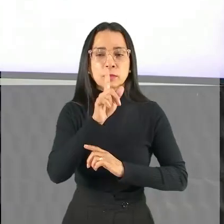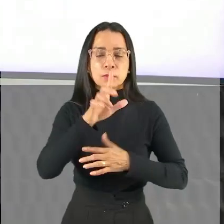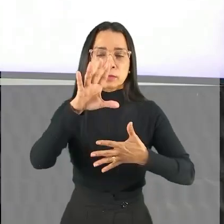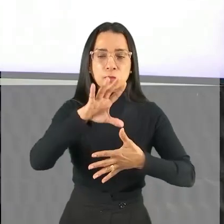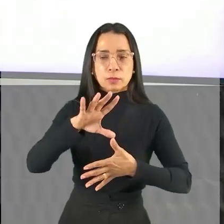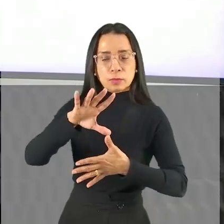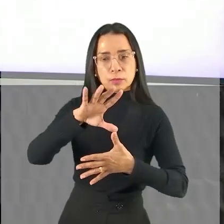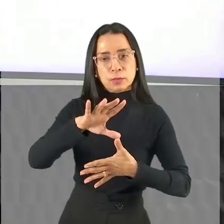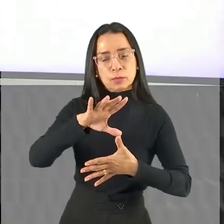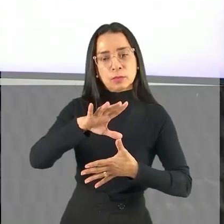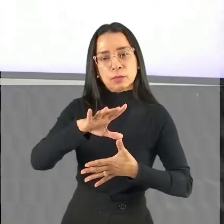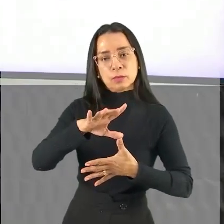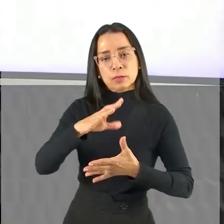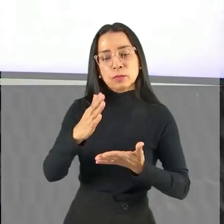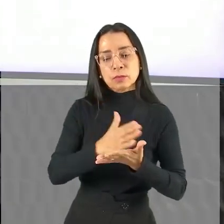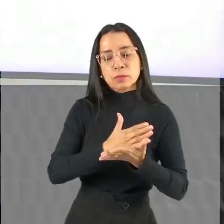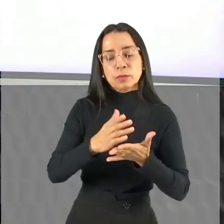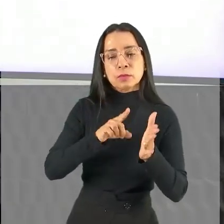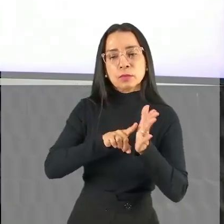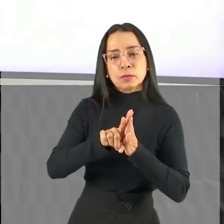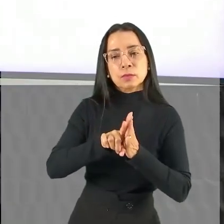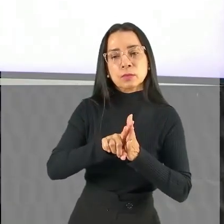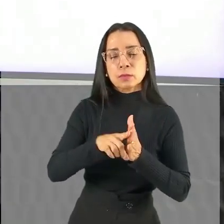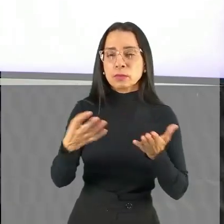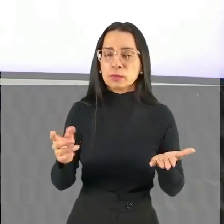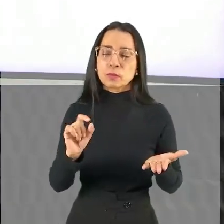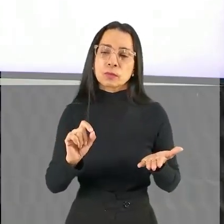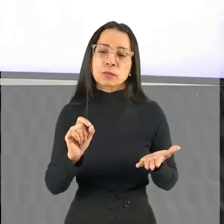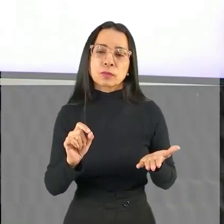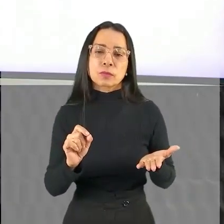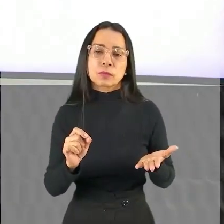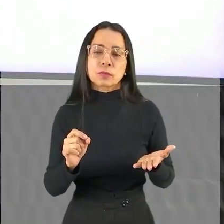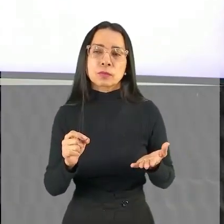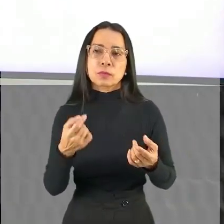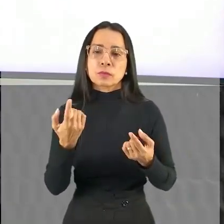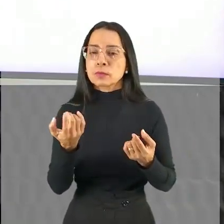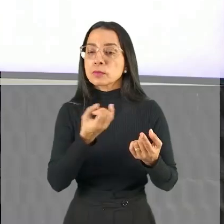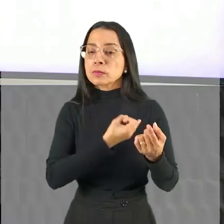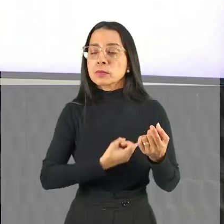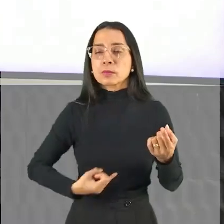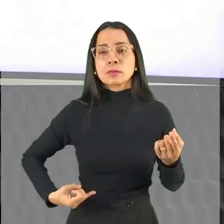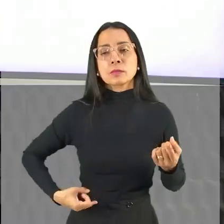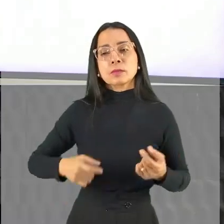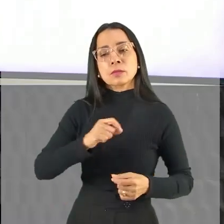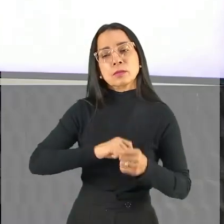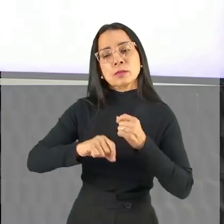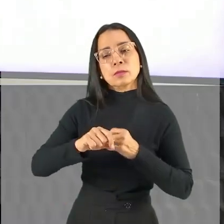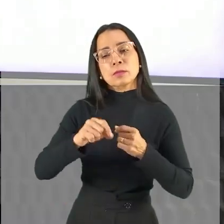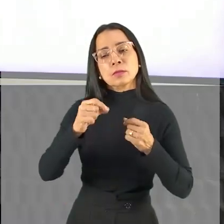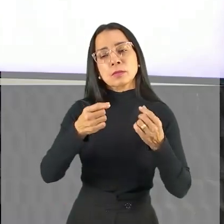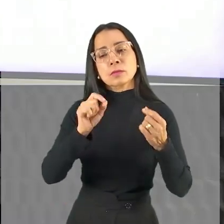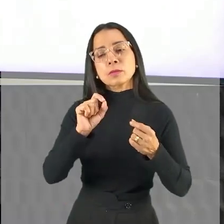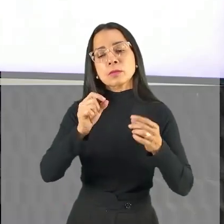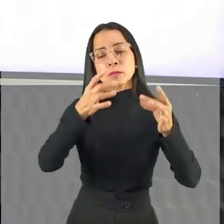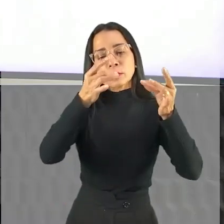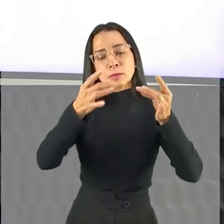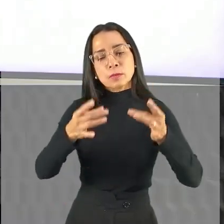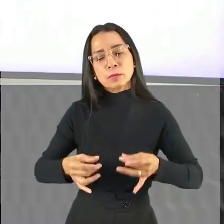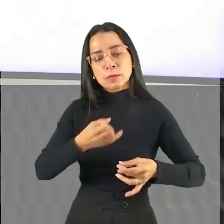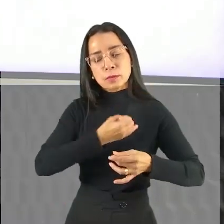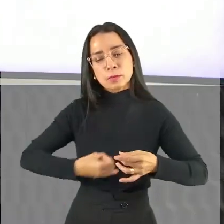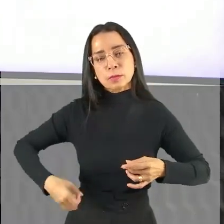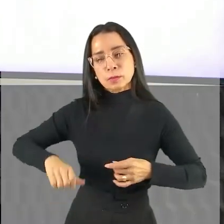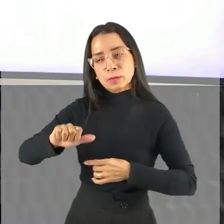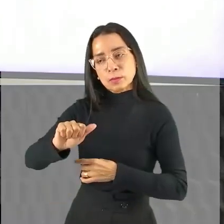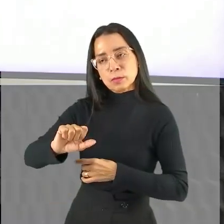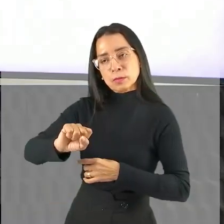algumas questões a serem postas. Como é que esses impérios, e principalmente aquilo que descreve o Império Azteca,